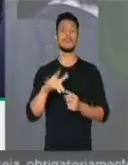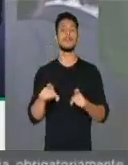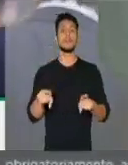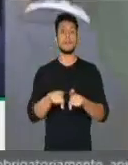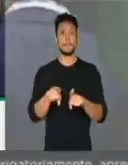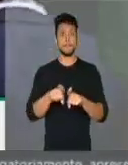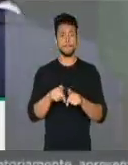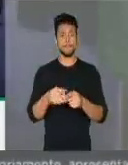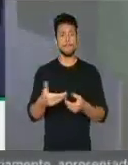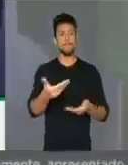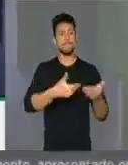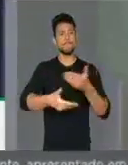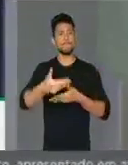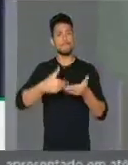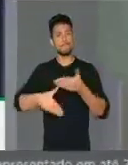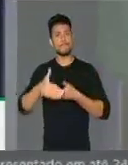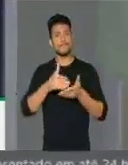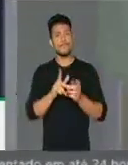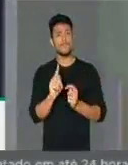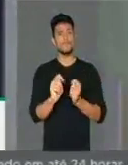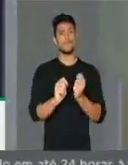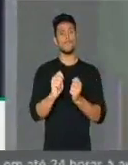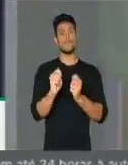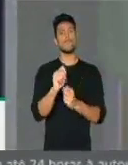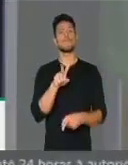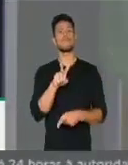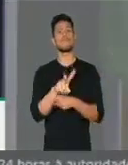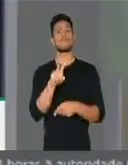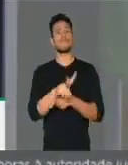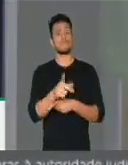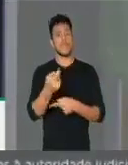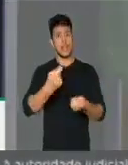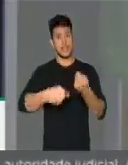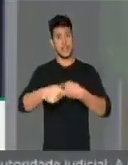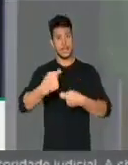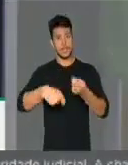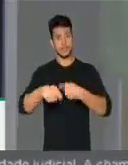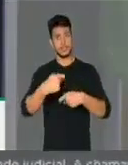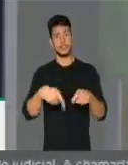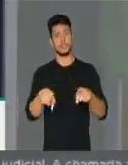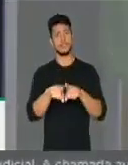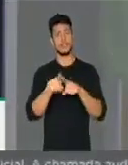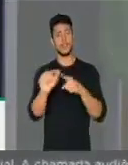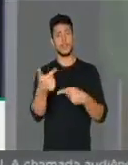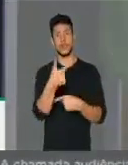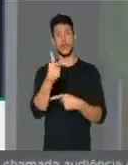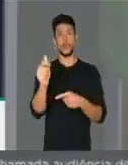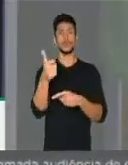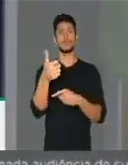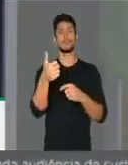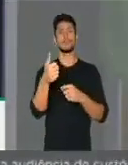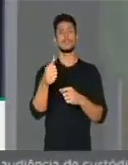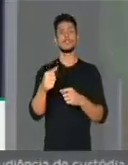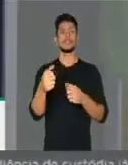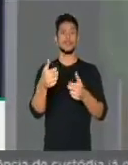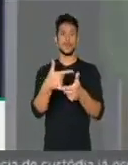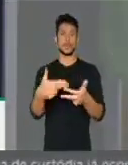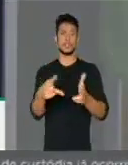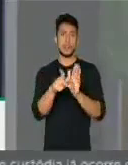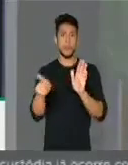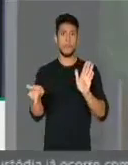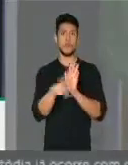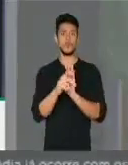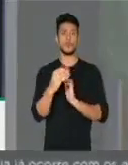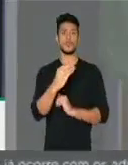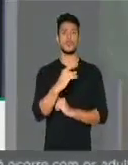a intermediação, a custódia, a negociação e demais aspectos relacionados aos